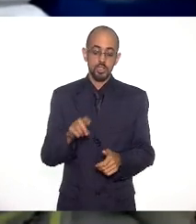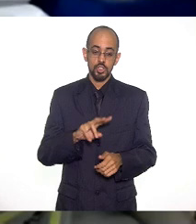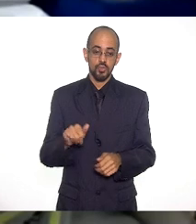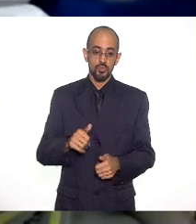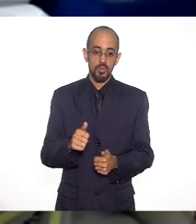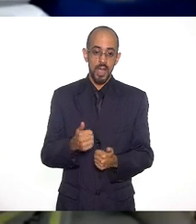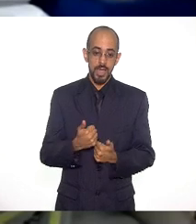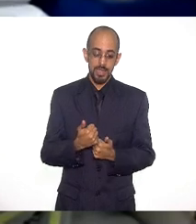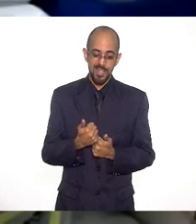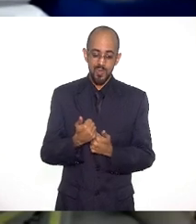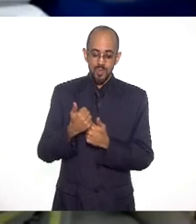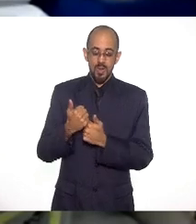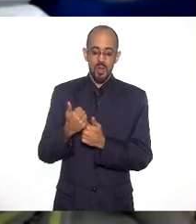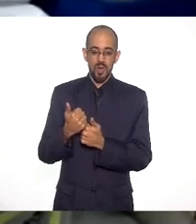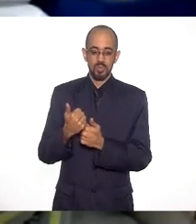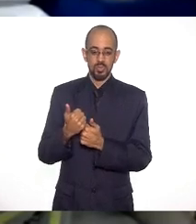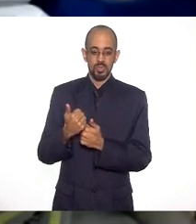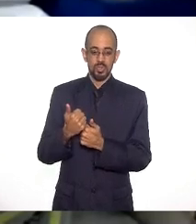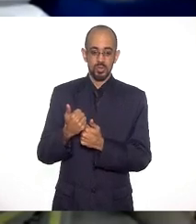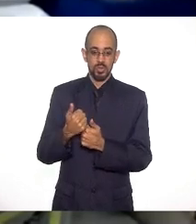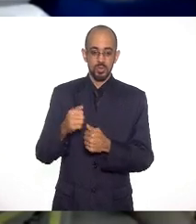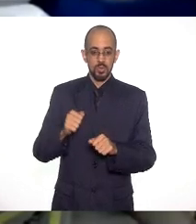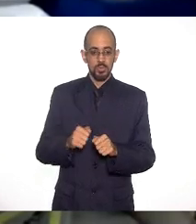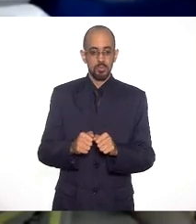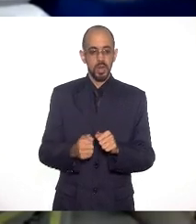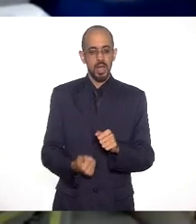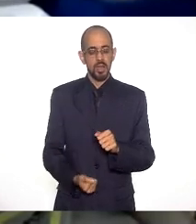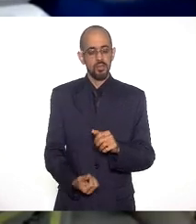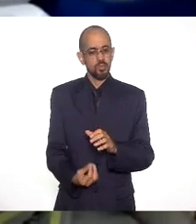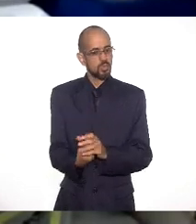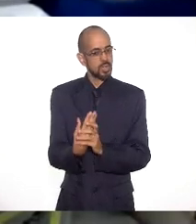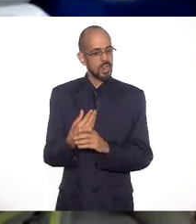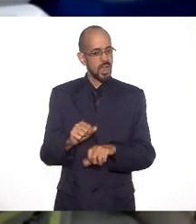contribuição para disciplinar com mais clareza essa matéria.